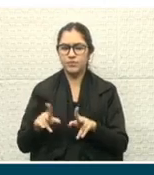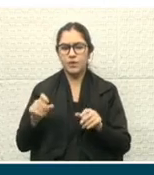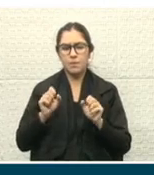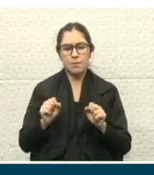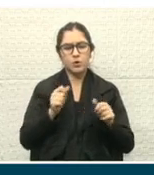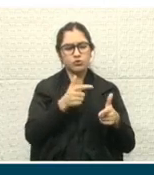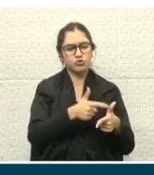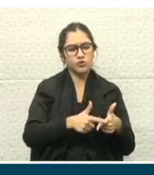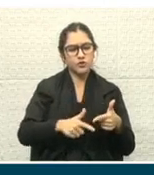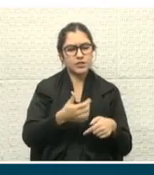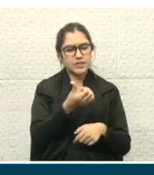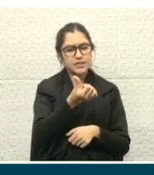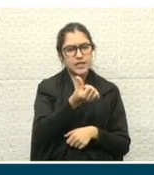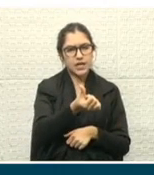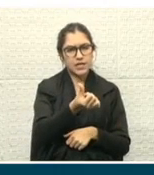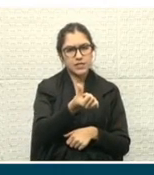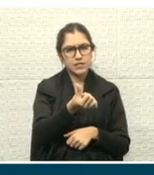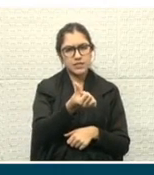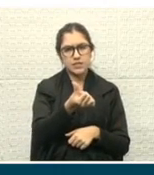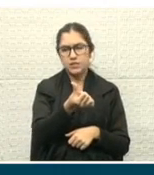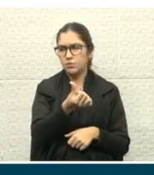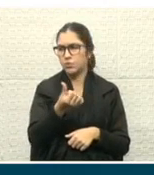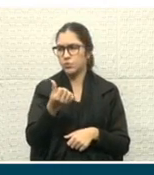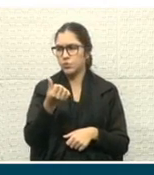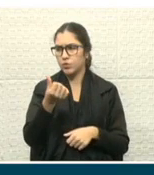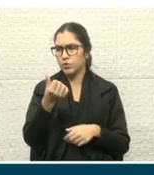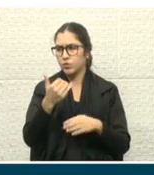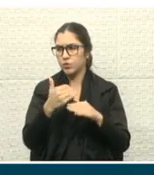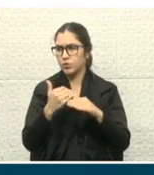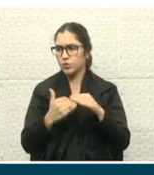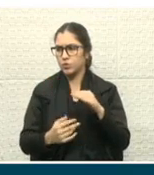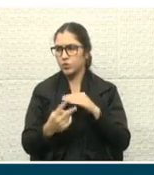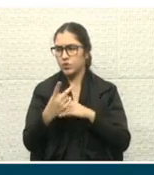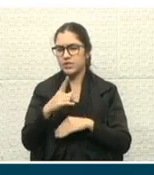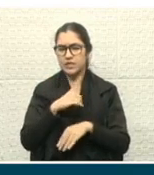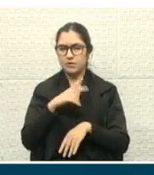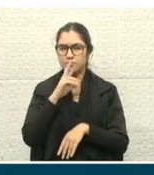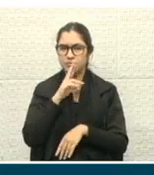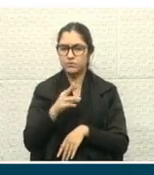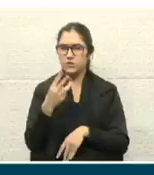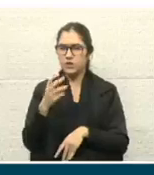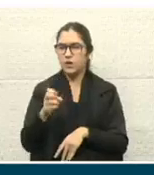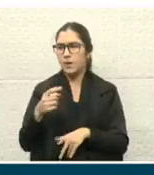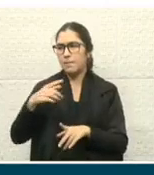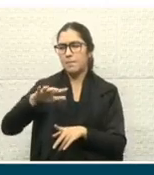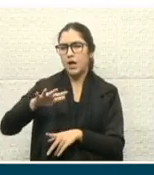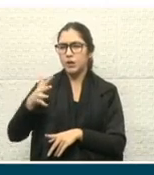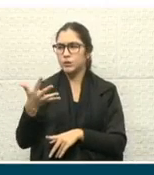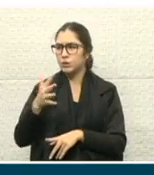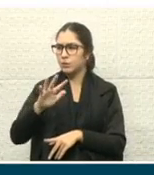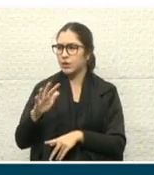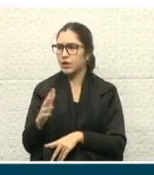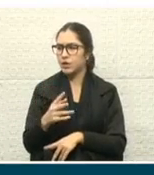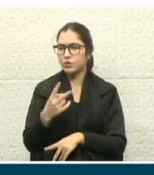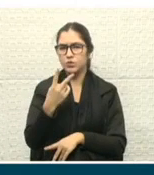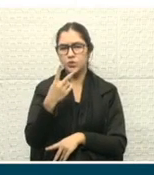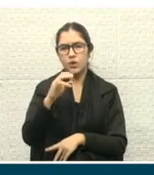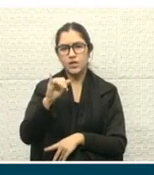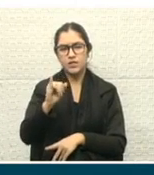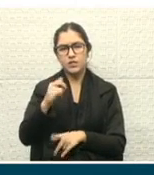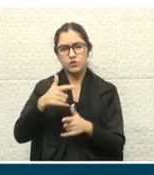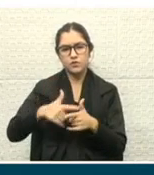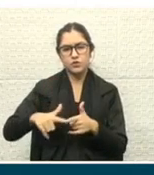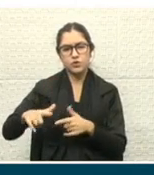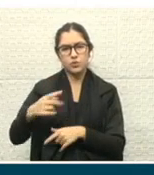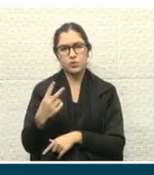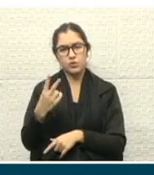dividir 6 por 2, resultando em 3, mais ou menos 2i dividido por